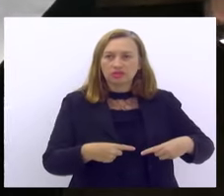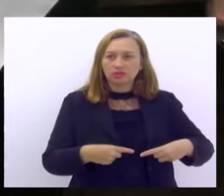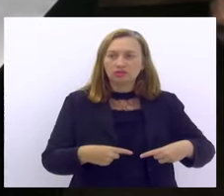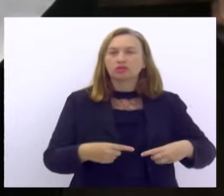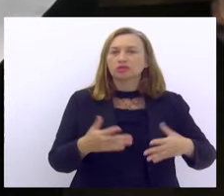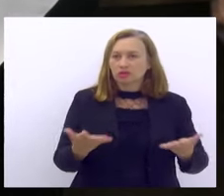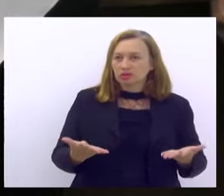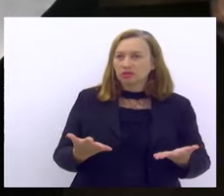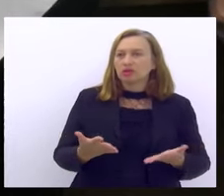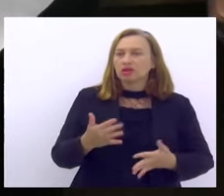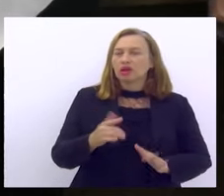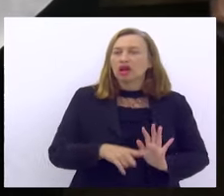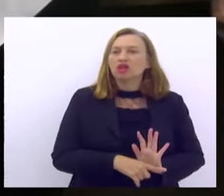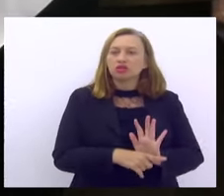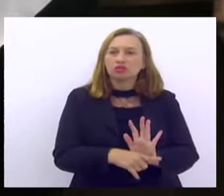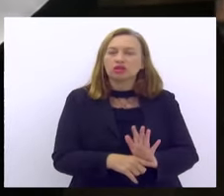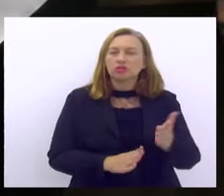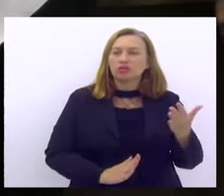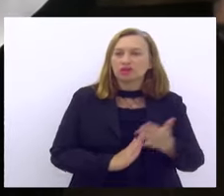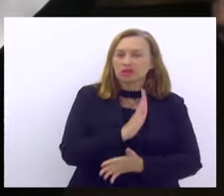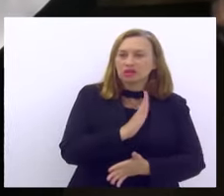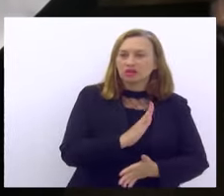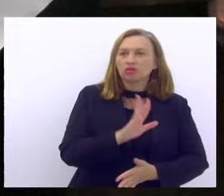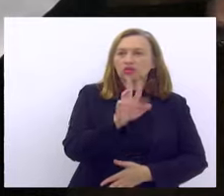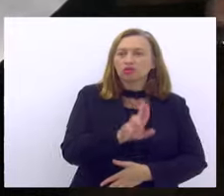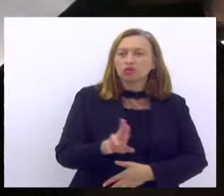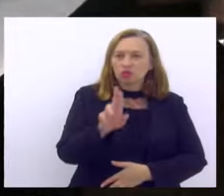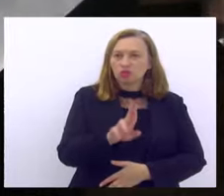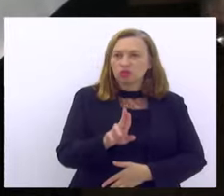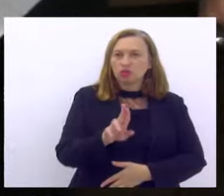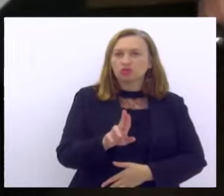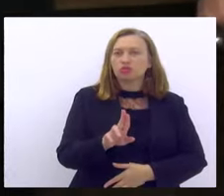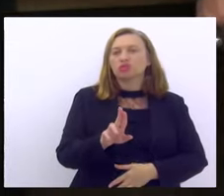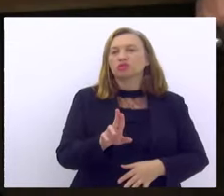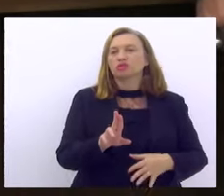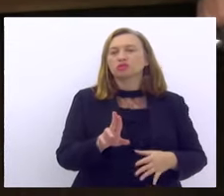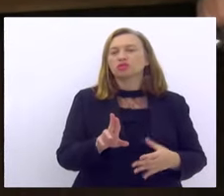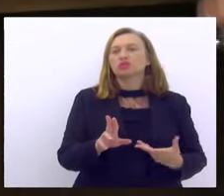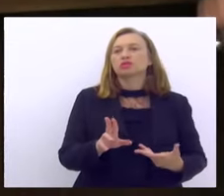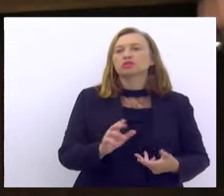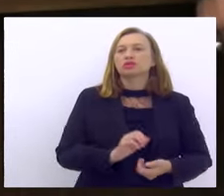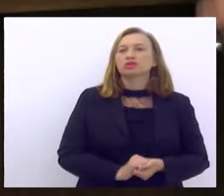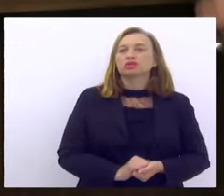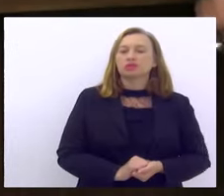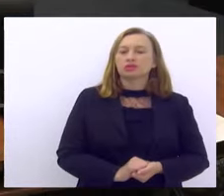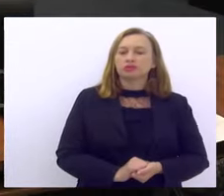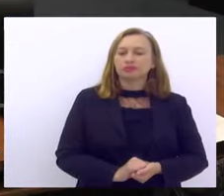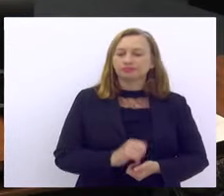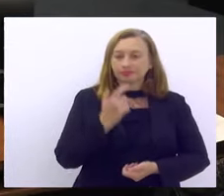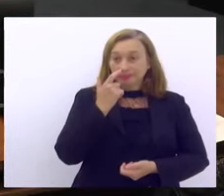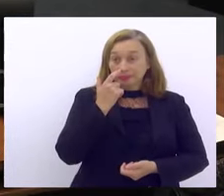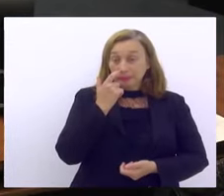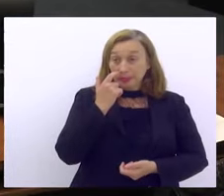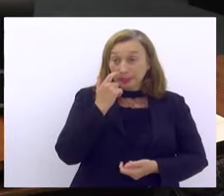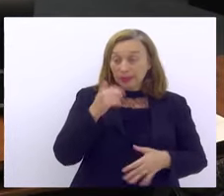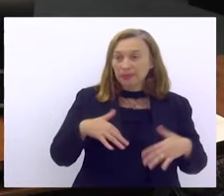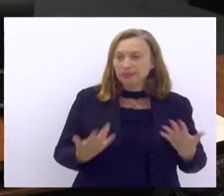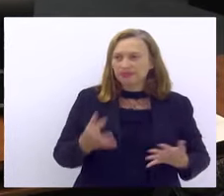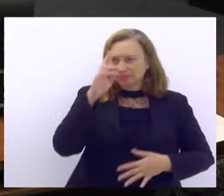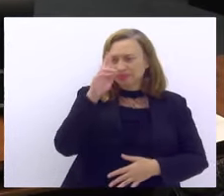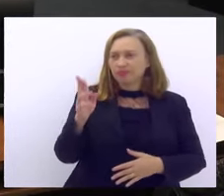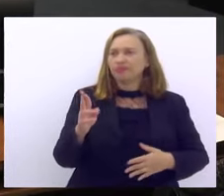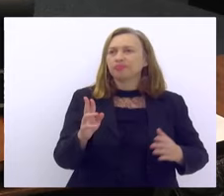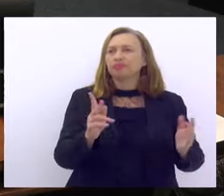isso, facilita muito a aprovação do mesmo e o uso desses veículos nessa atividade de competição. Então, presidente, estando de acordo